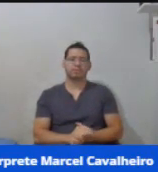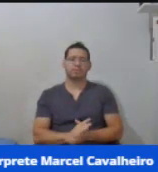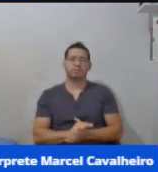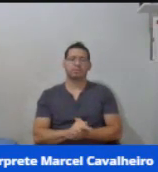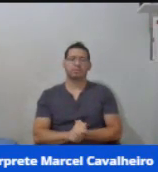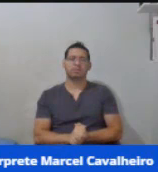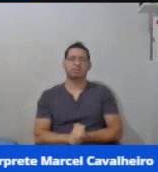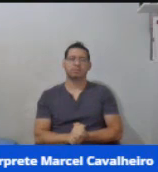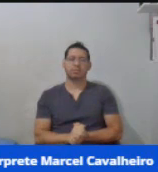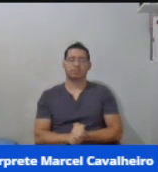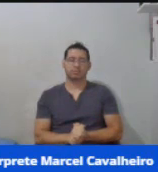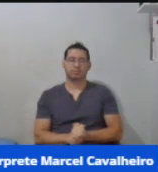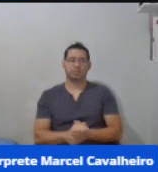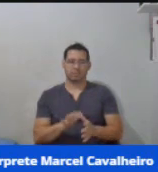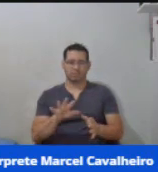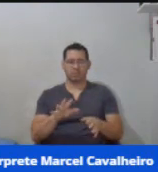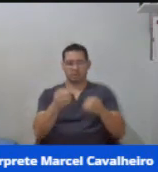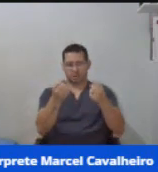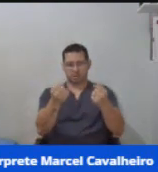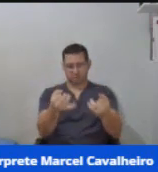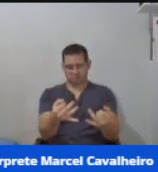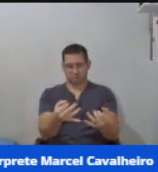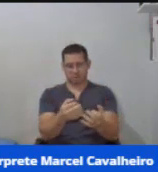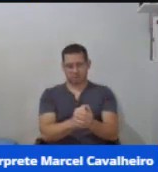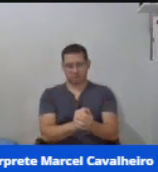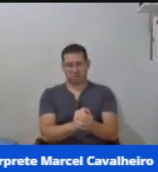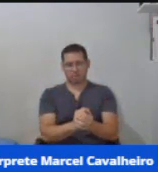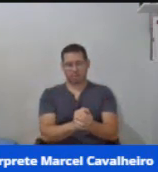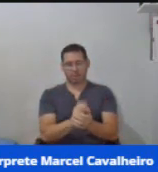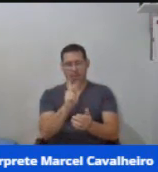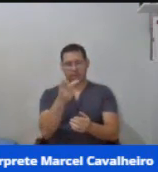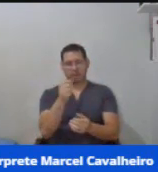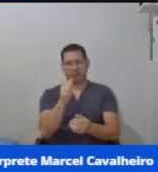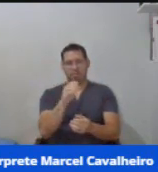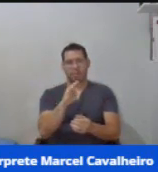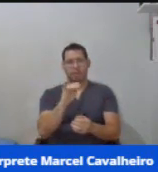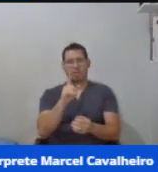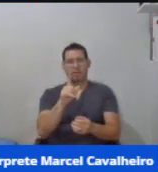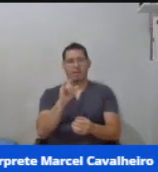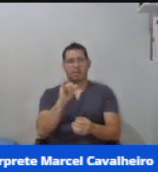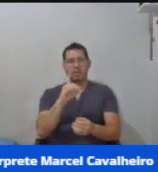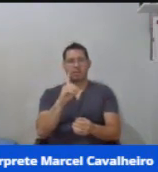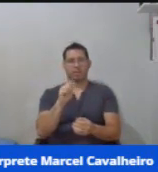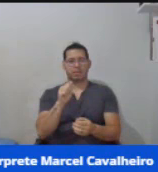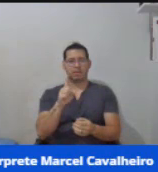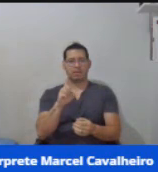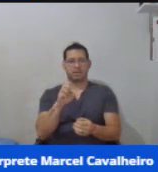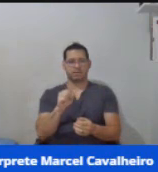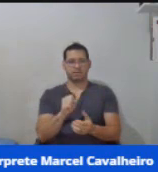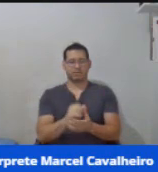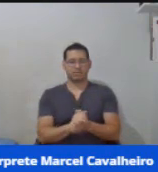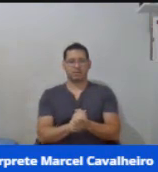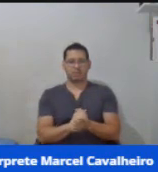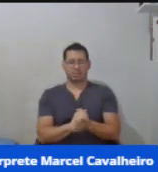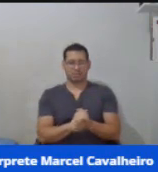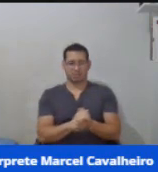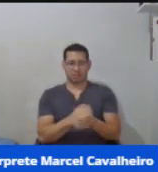Porque eu mencionei as habilidades prévias, né? Aliás, de